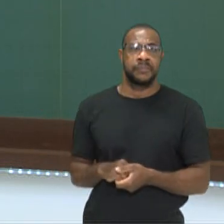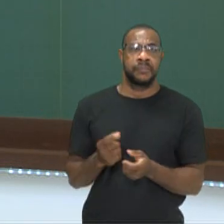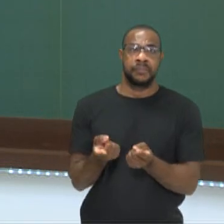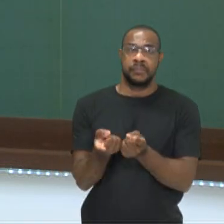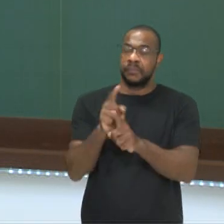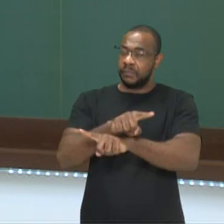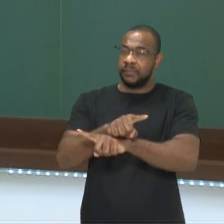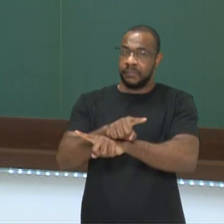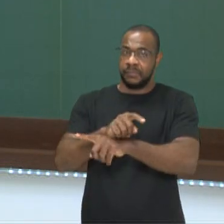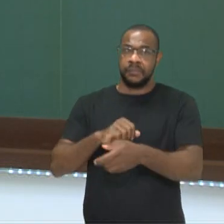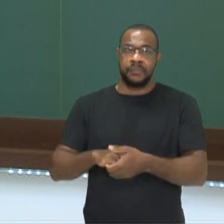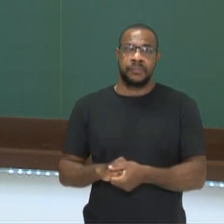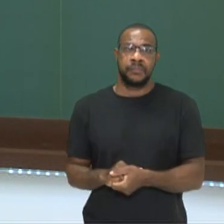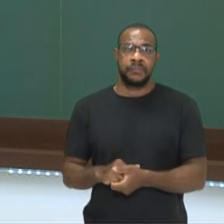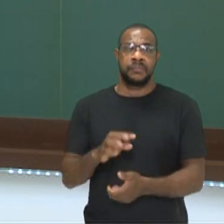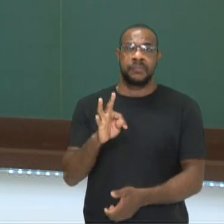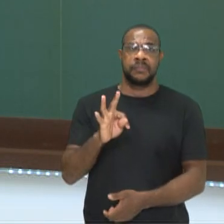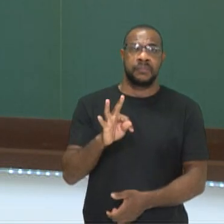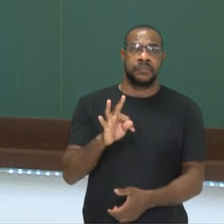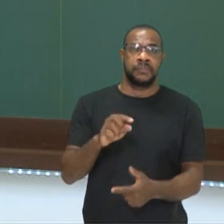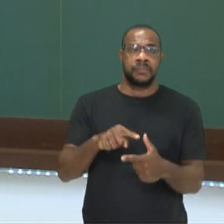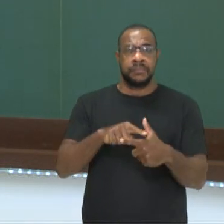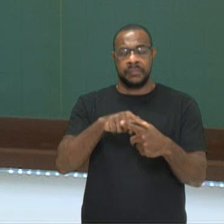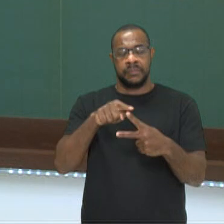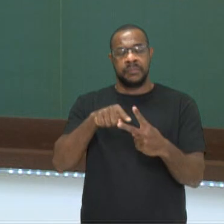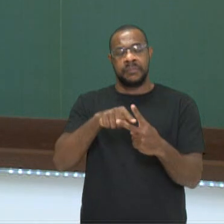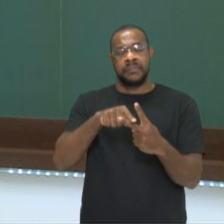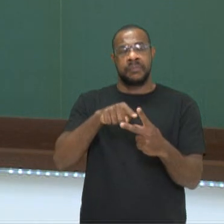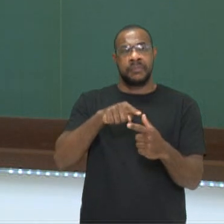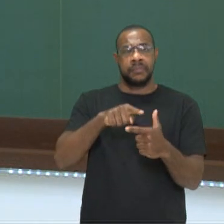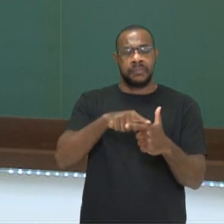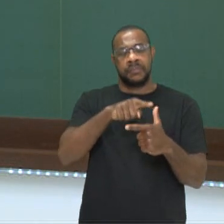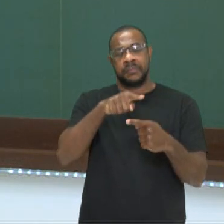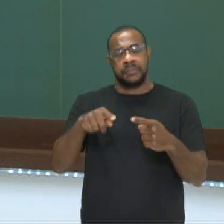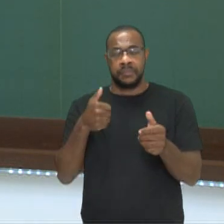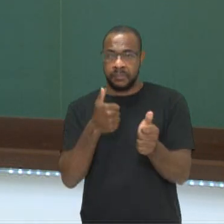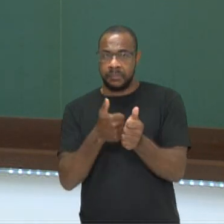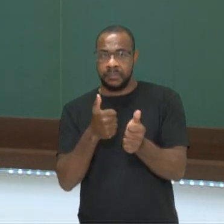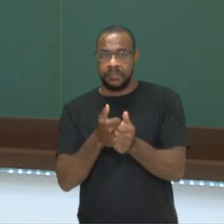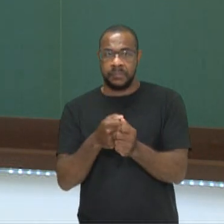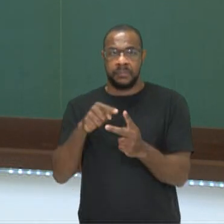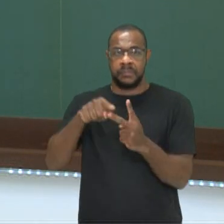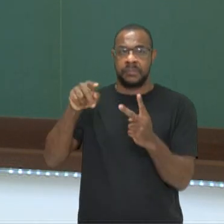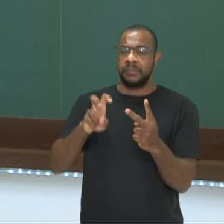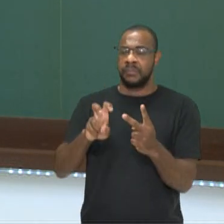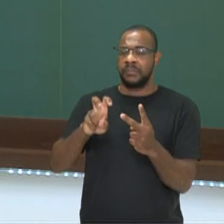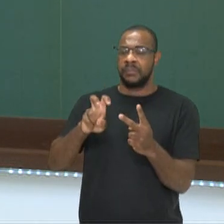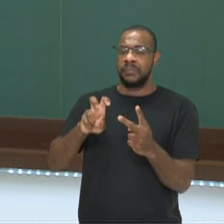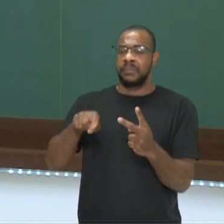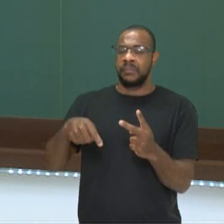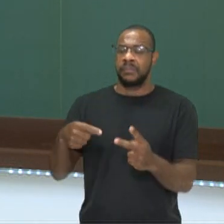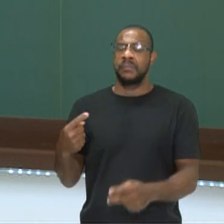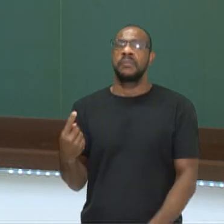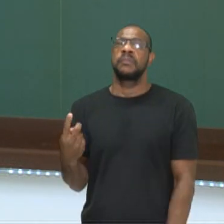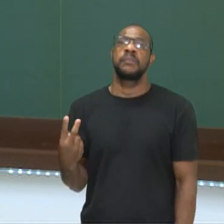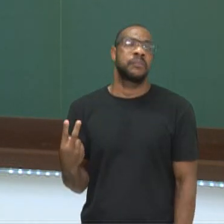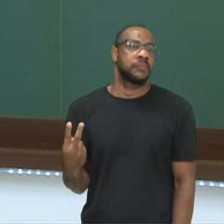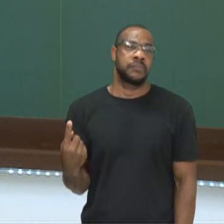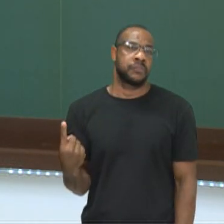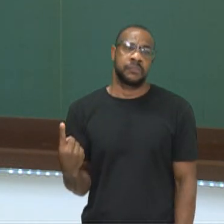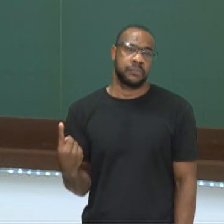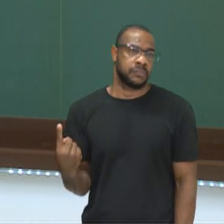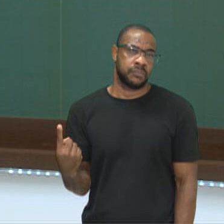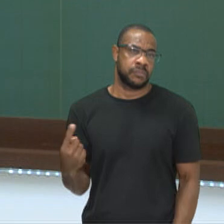certo? Então, o t aproximadamente é a raiz quadrada de 5,1. Vai na calculadora lá rapidinho.